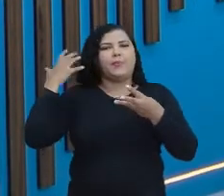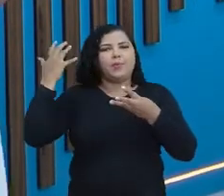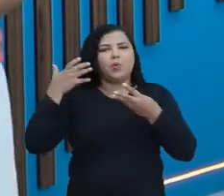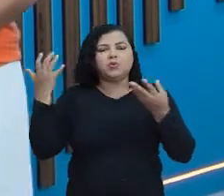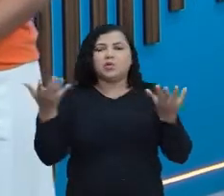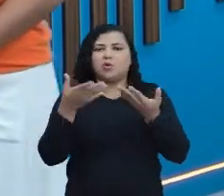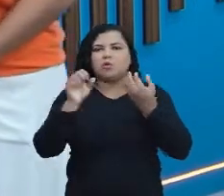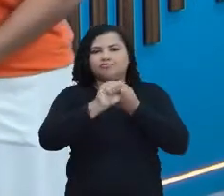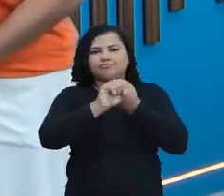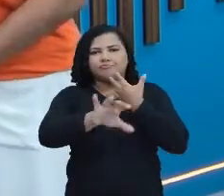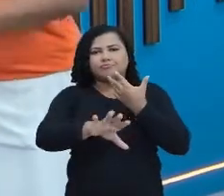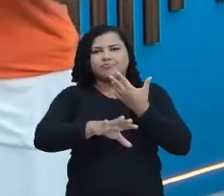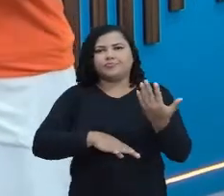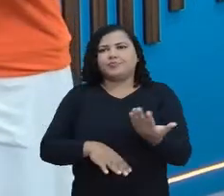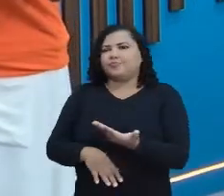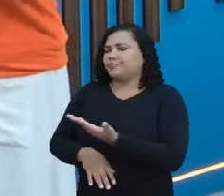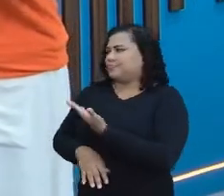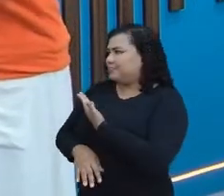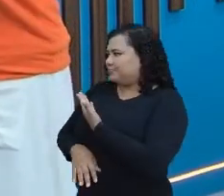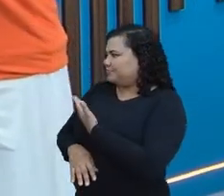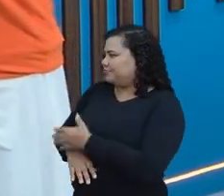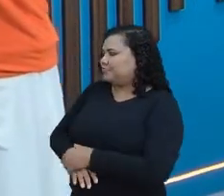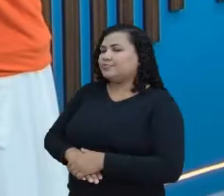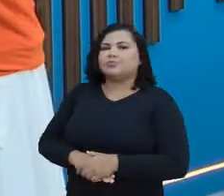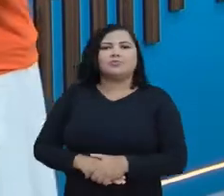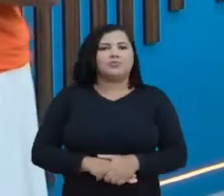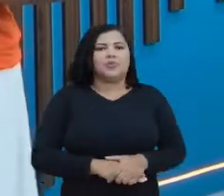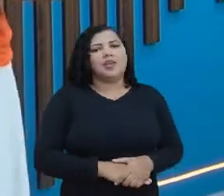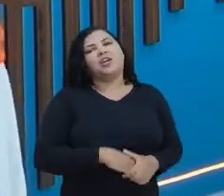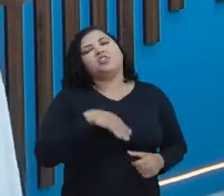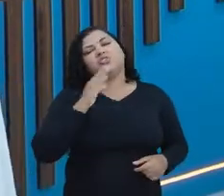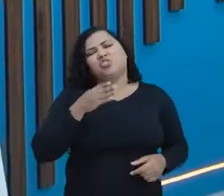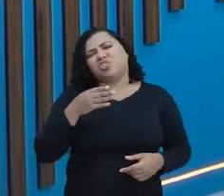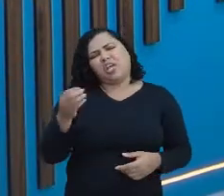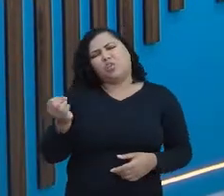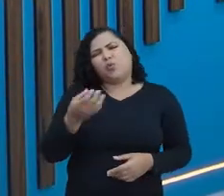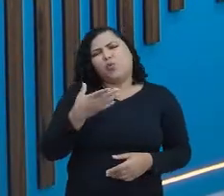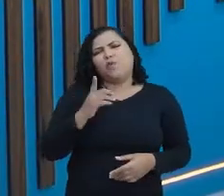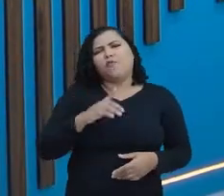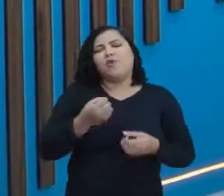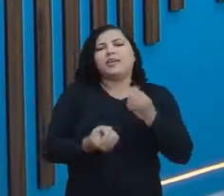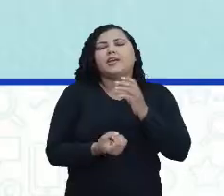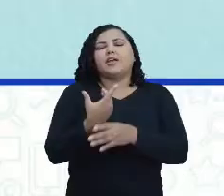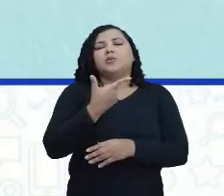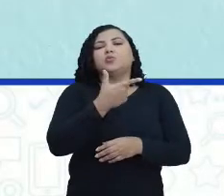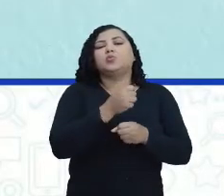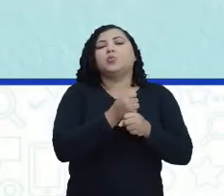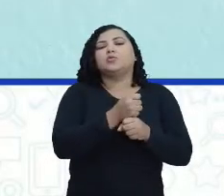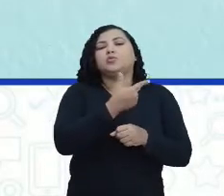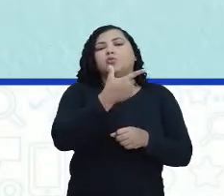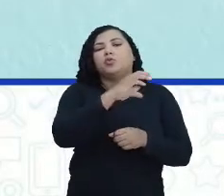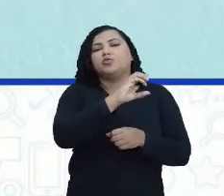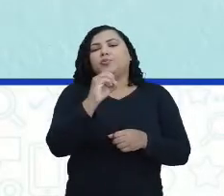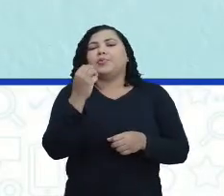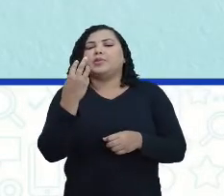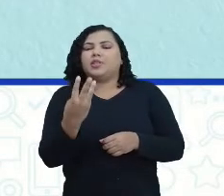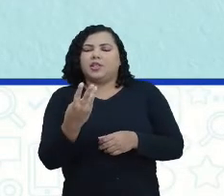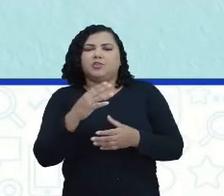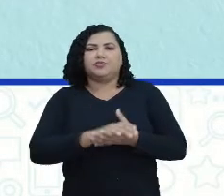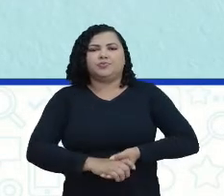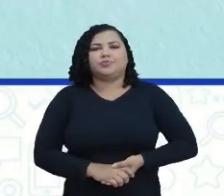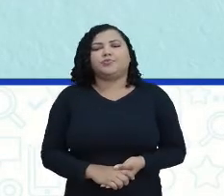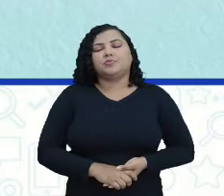né? O Skype, né, já é um pouco mais recente, foi criado em 2003.